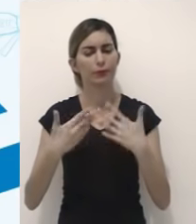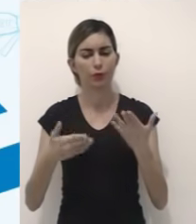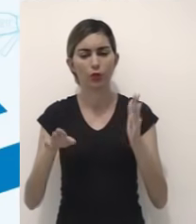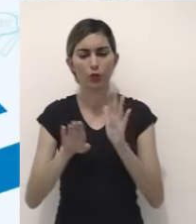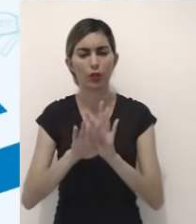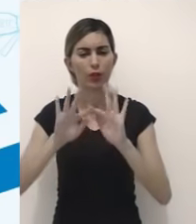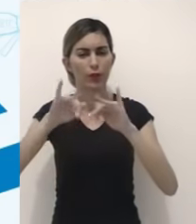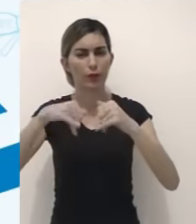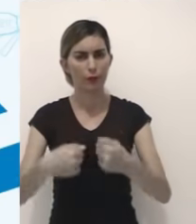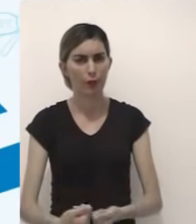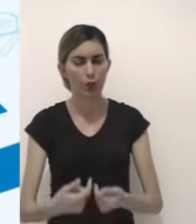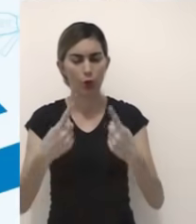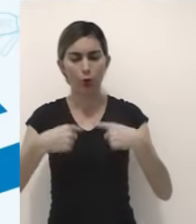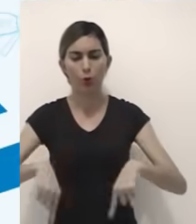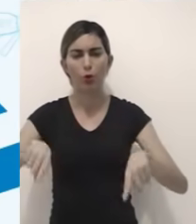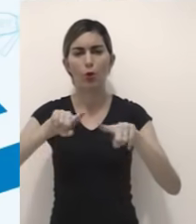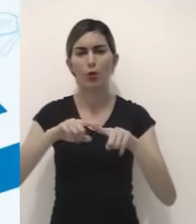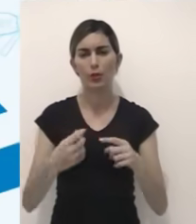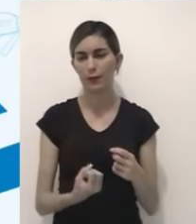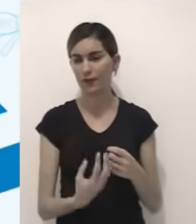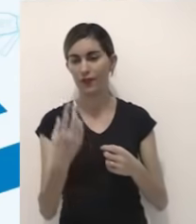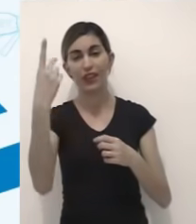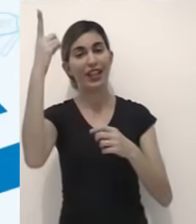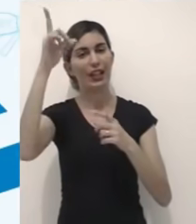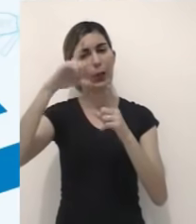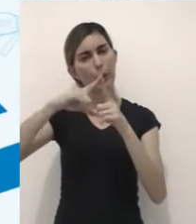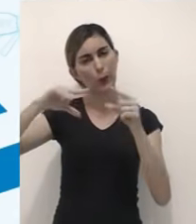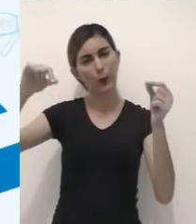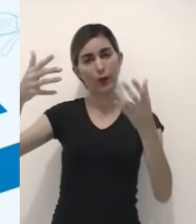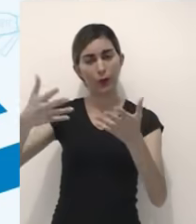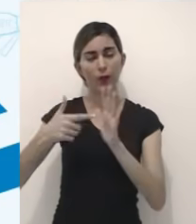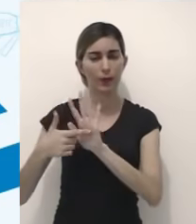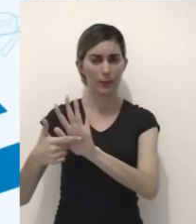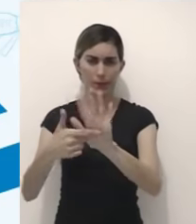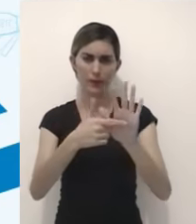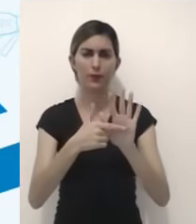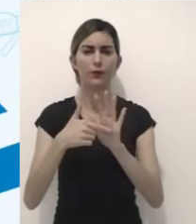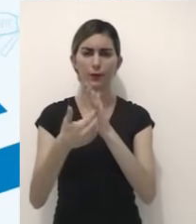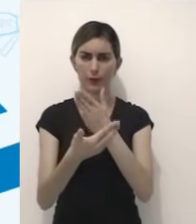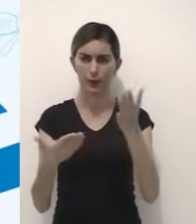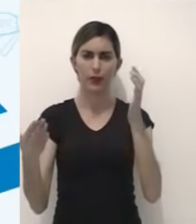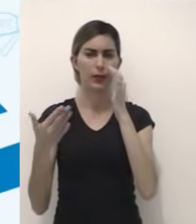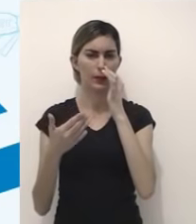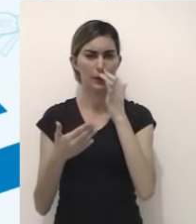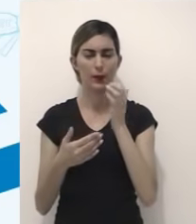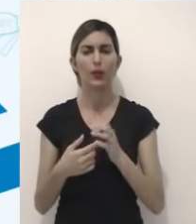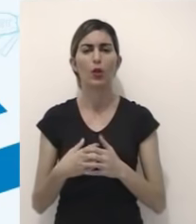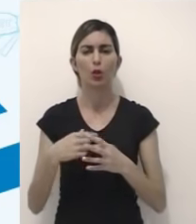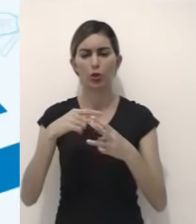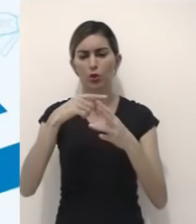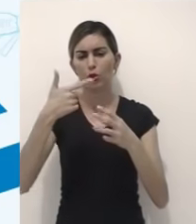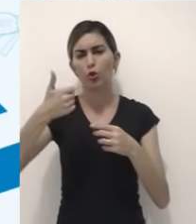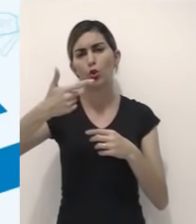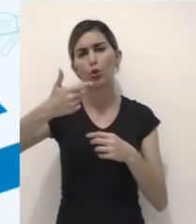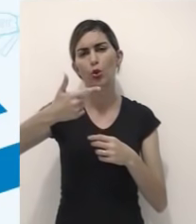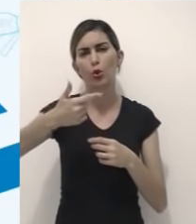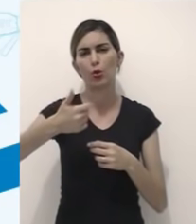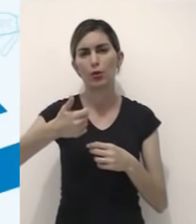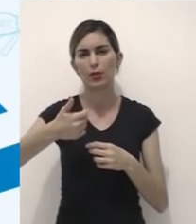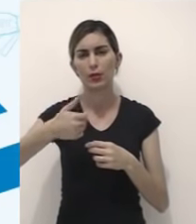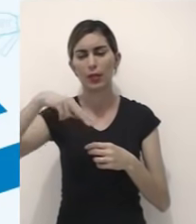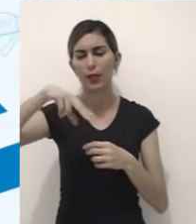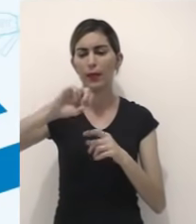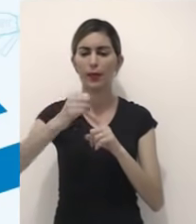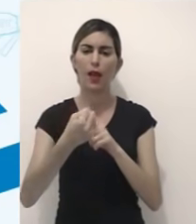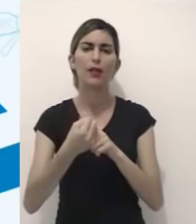ao final da nossa viagem para a Lua e eu quero apresentar a vocês as 12 candidatas da NASA